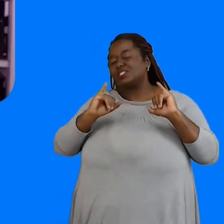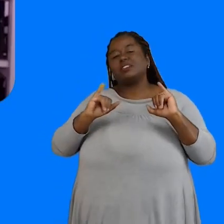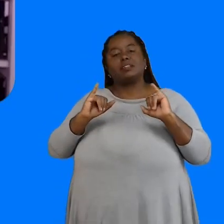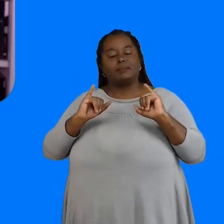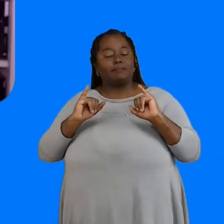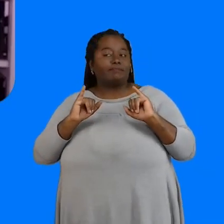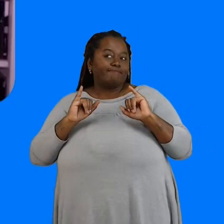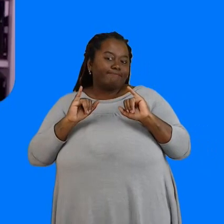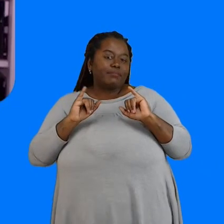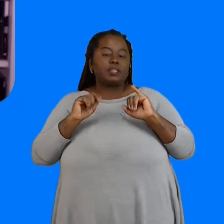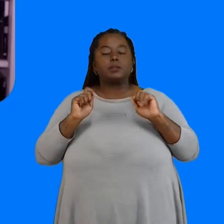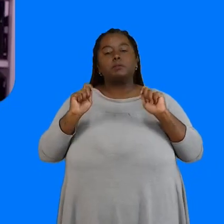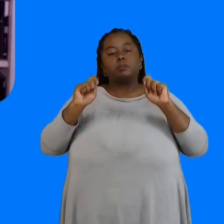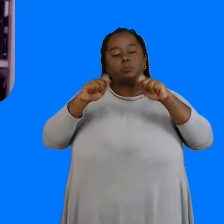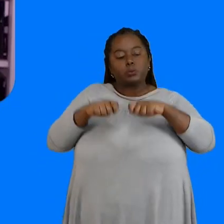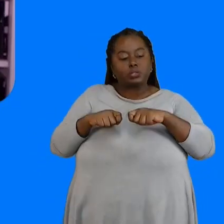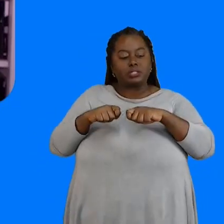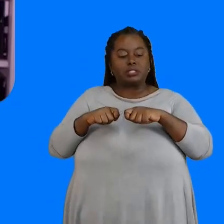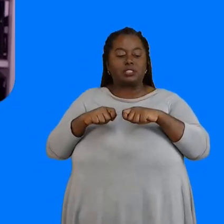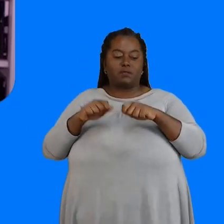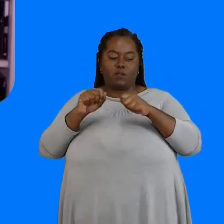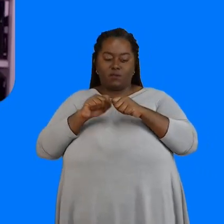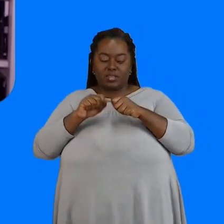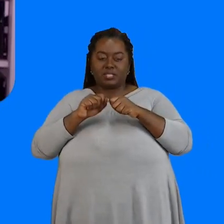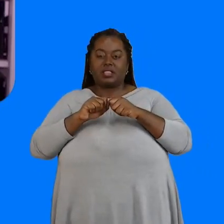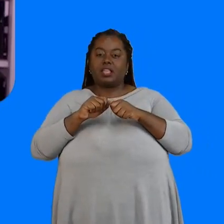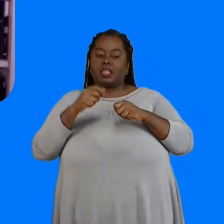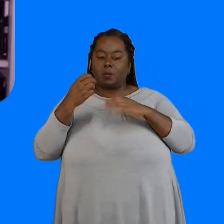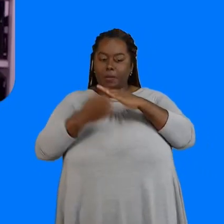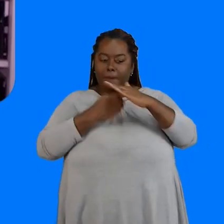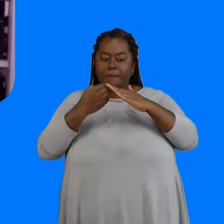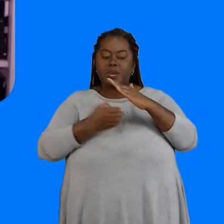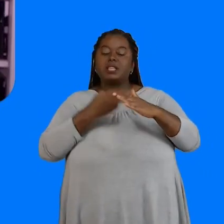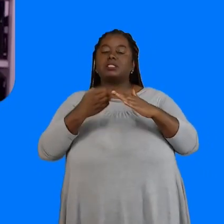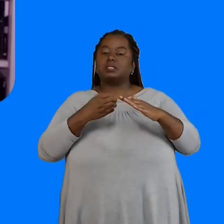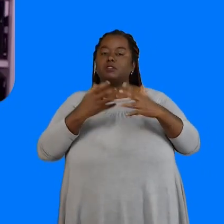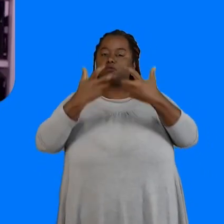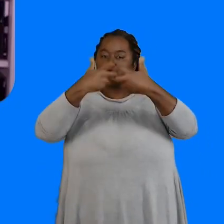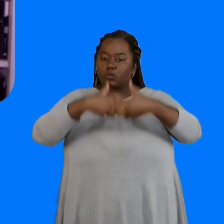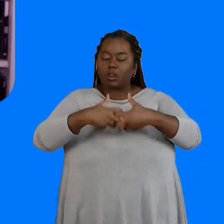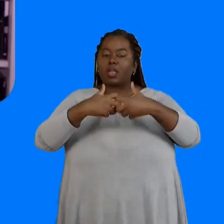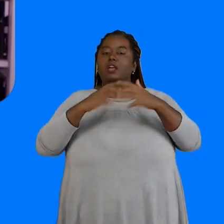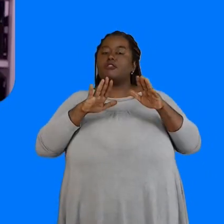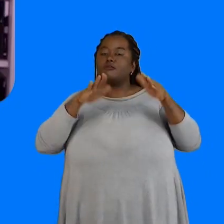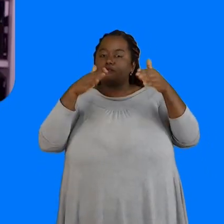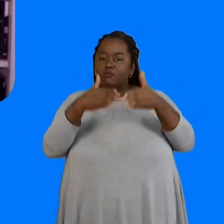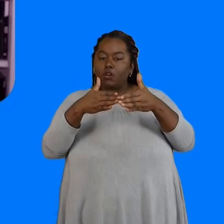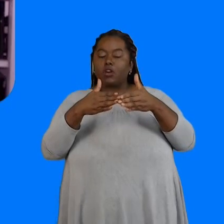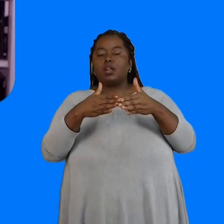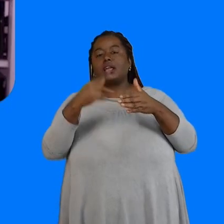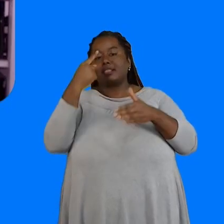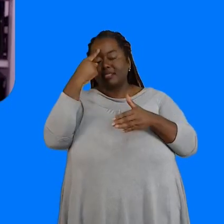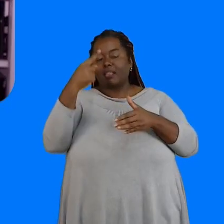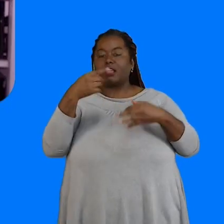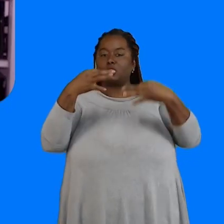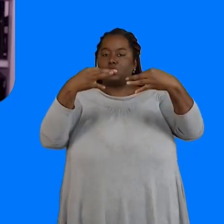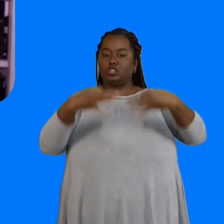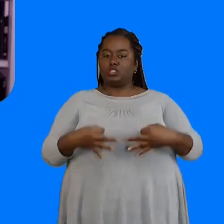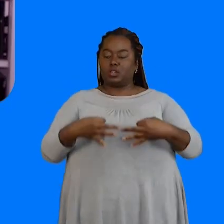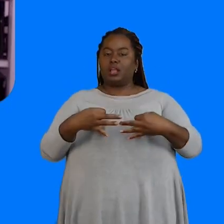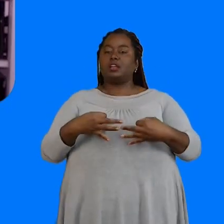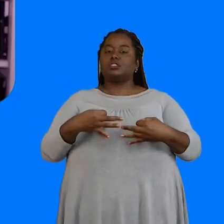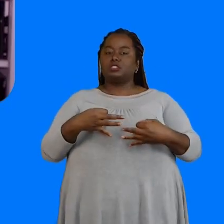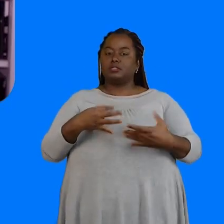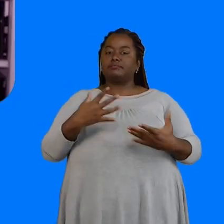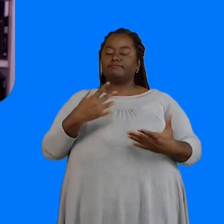possível fazer um negócio florescer, uma empresa florescer, focando nesta ideia da honestidade, do caráter. E